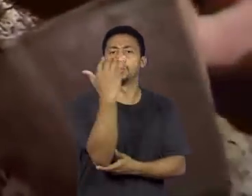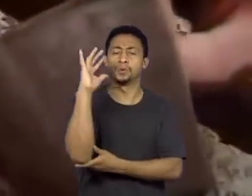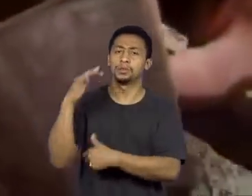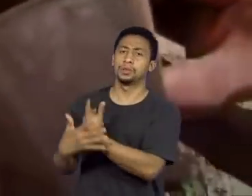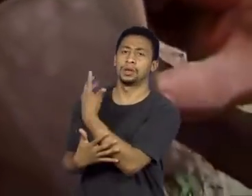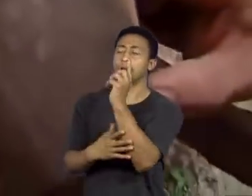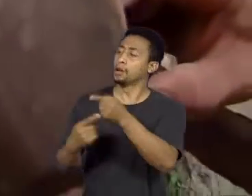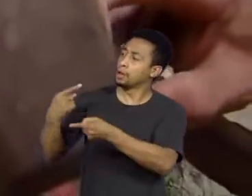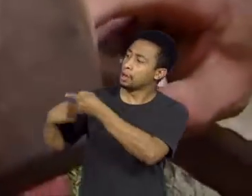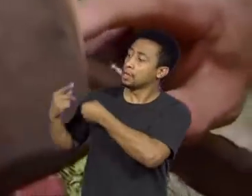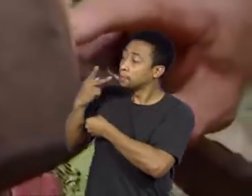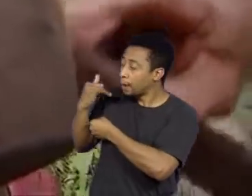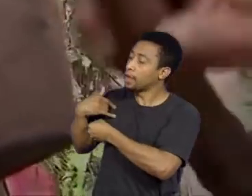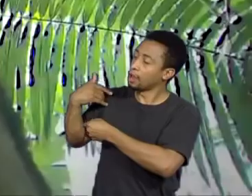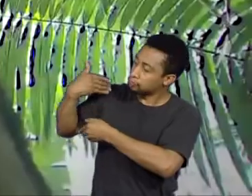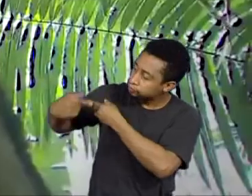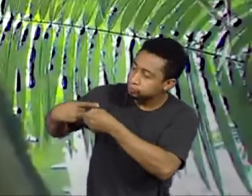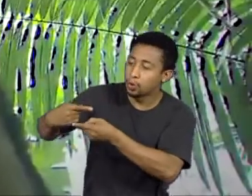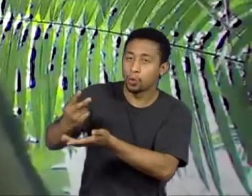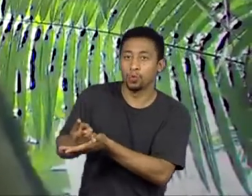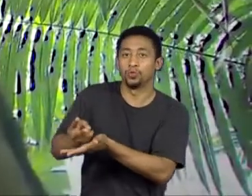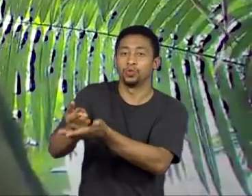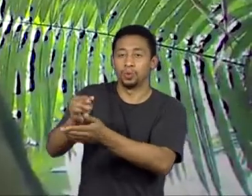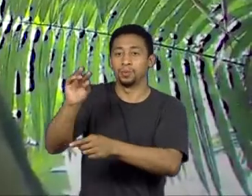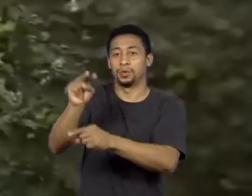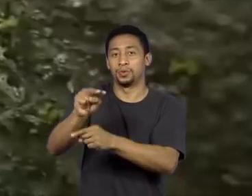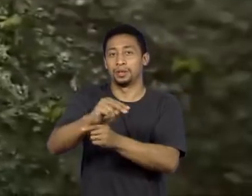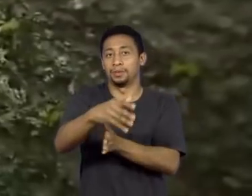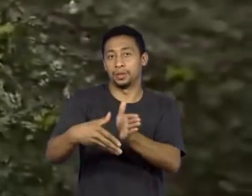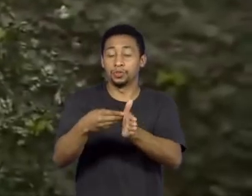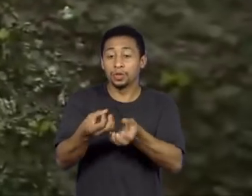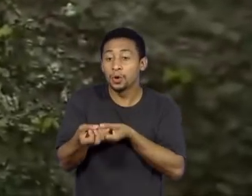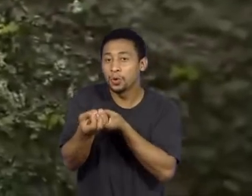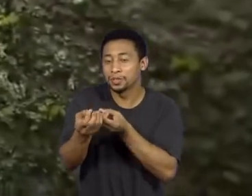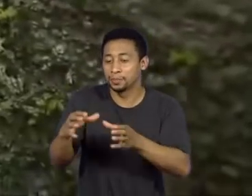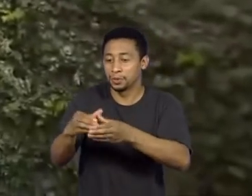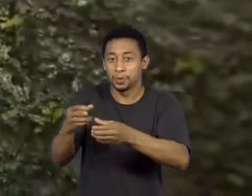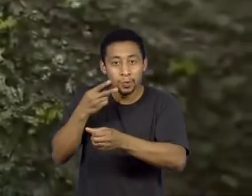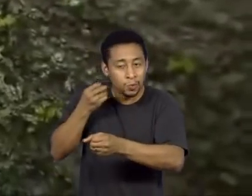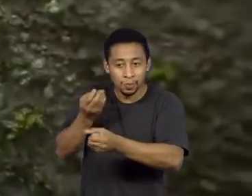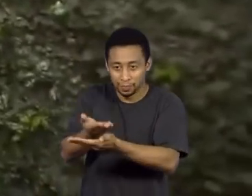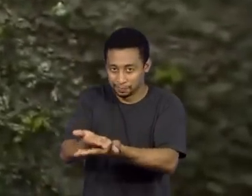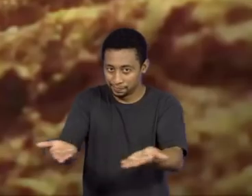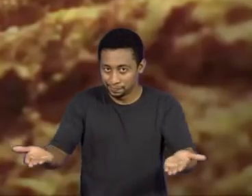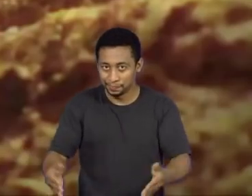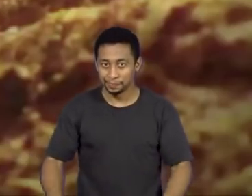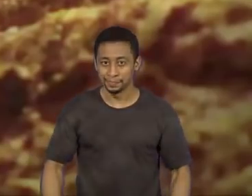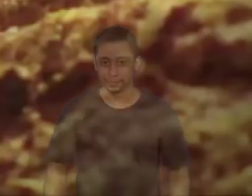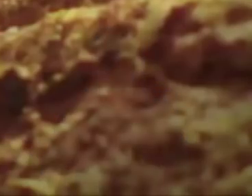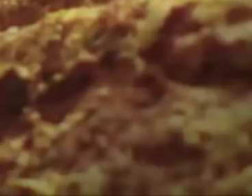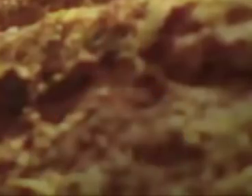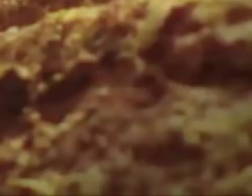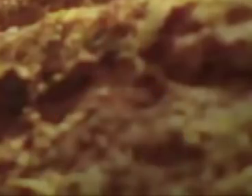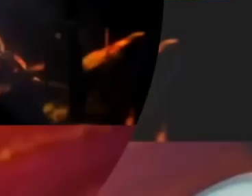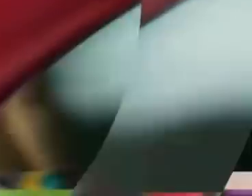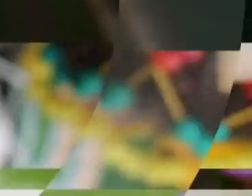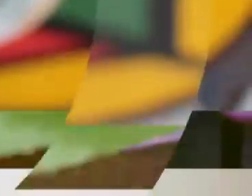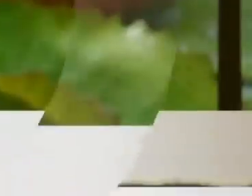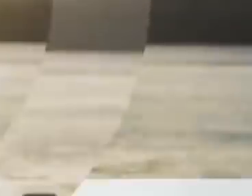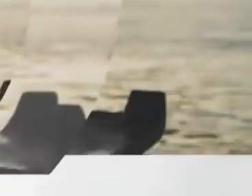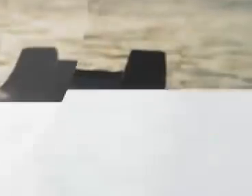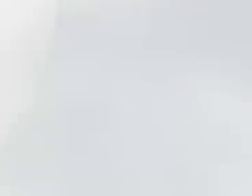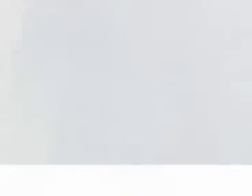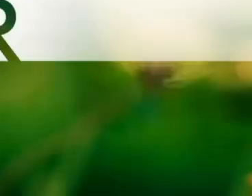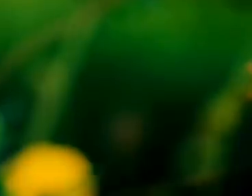a luta do pai para preservar a Amazônia e os saberes dos povos da floresta.